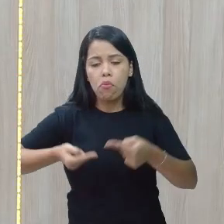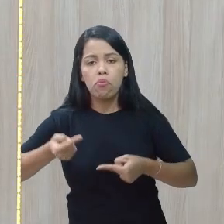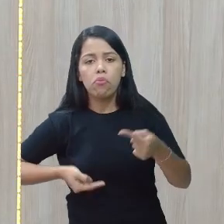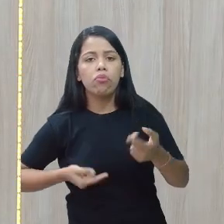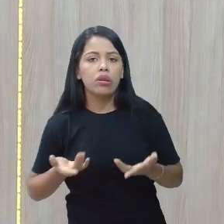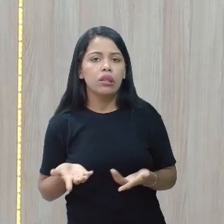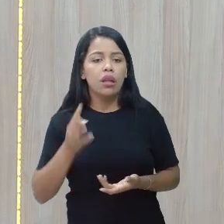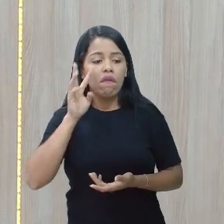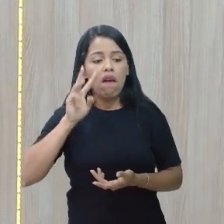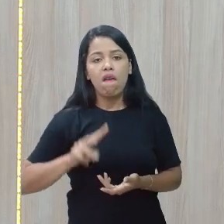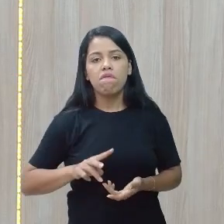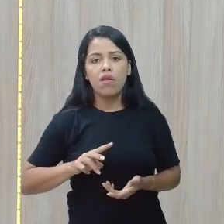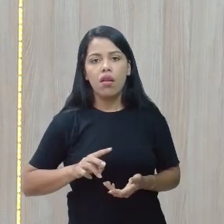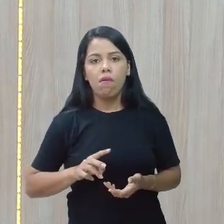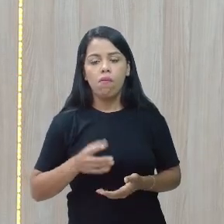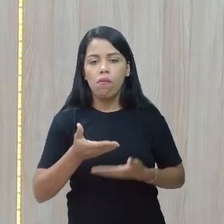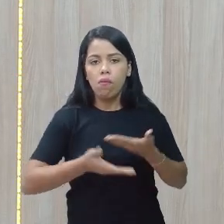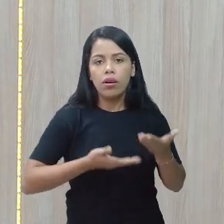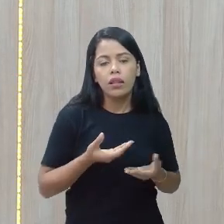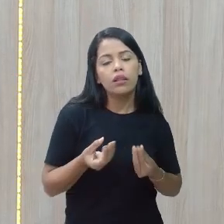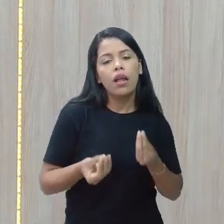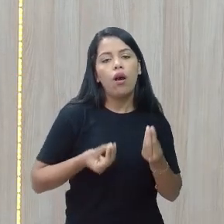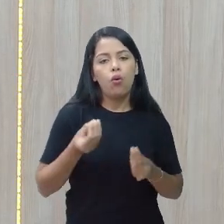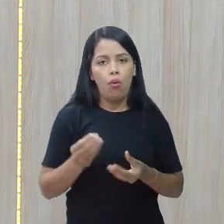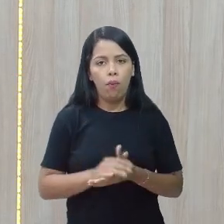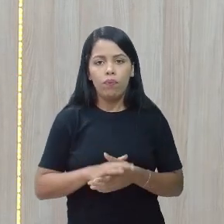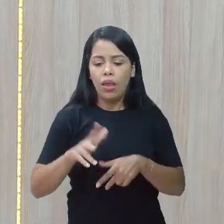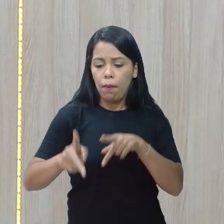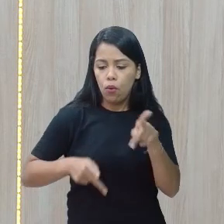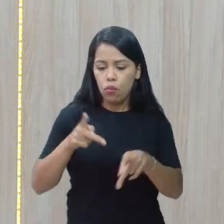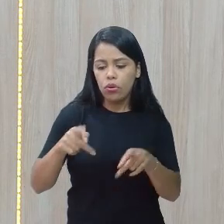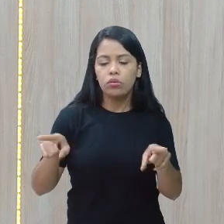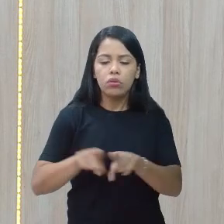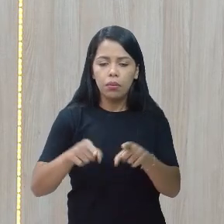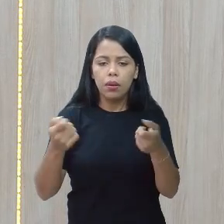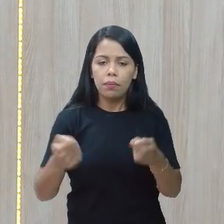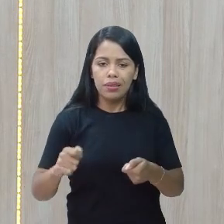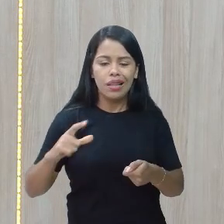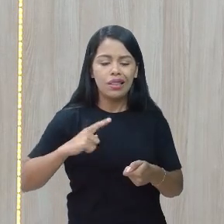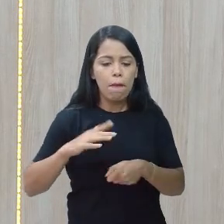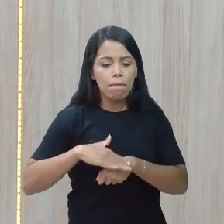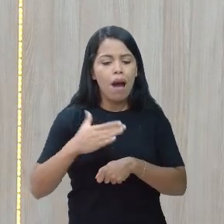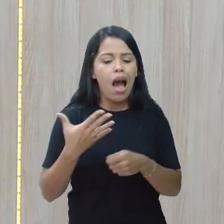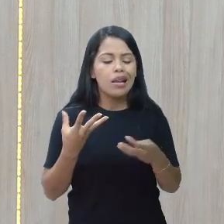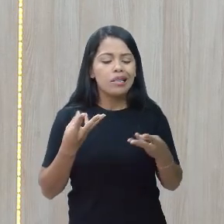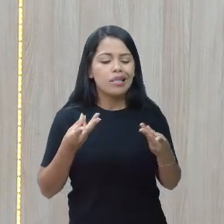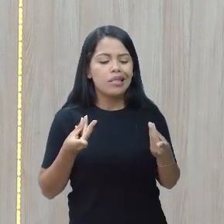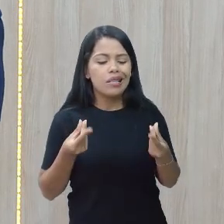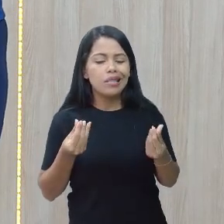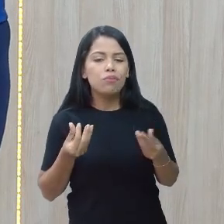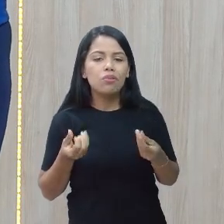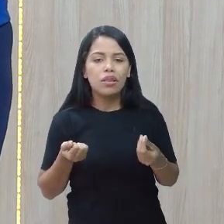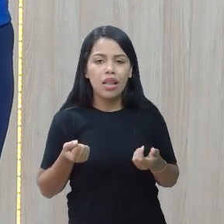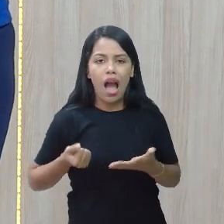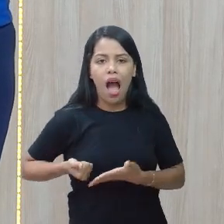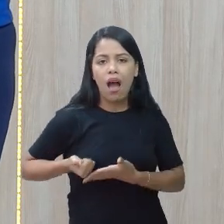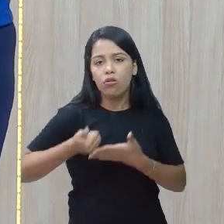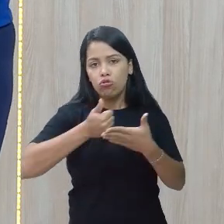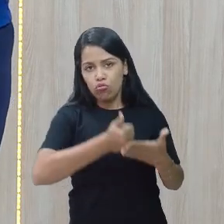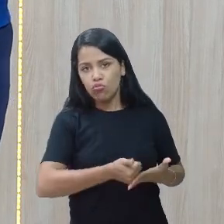que precisa também, né, ser mais sensível às questões, né? Apoiar